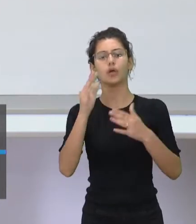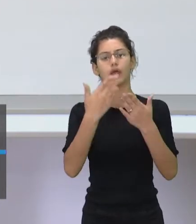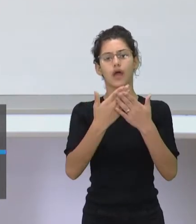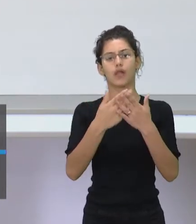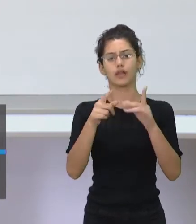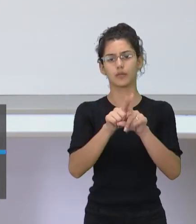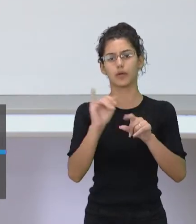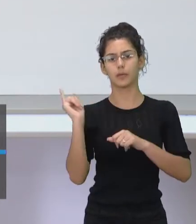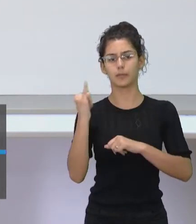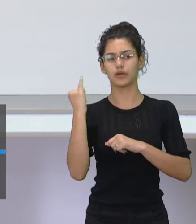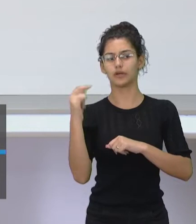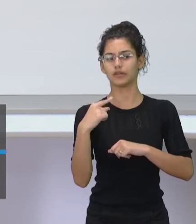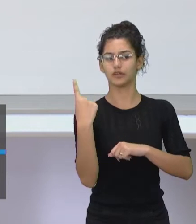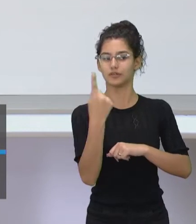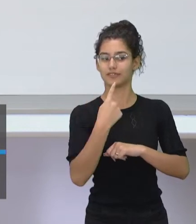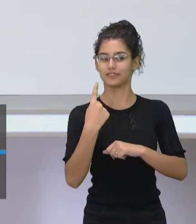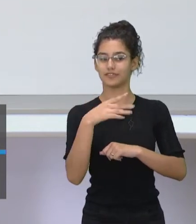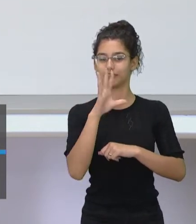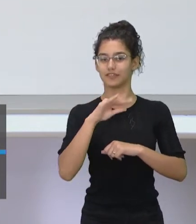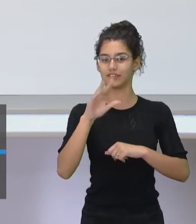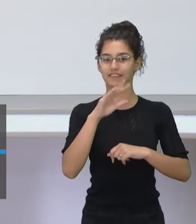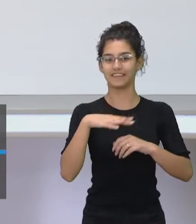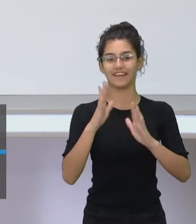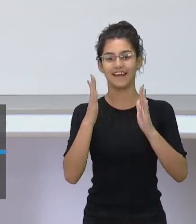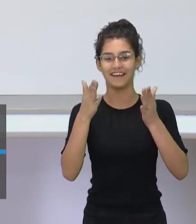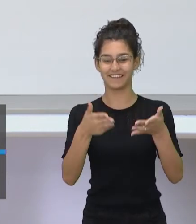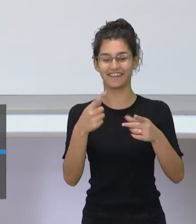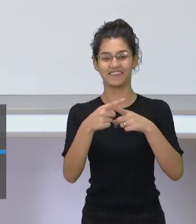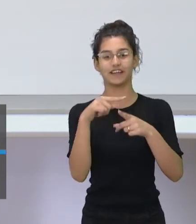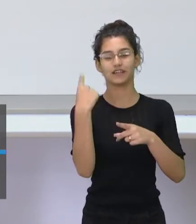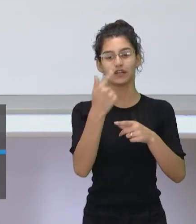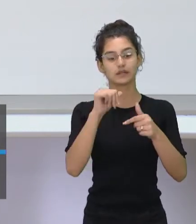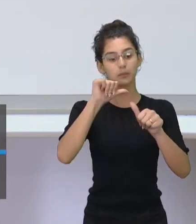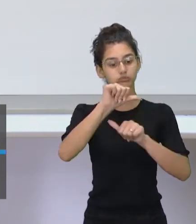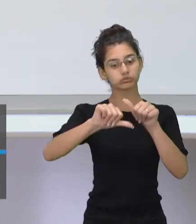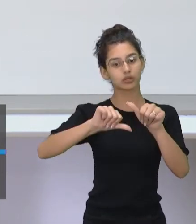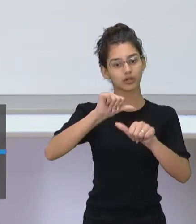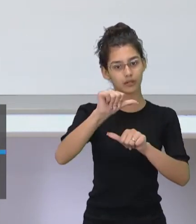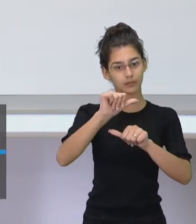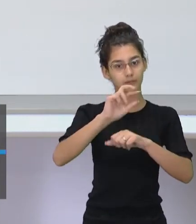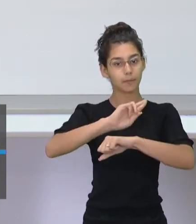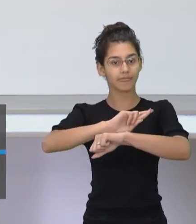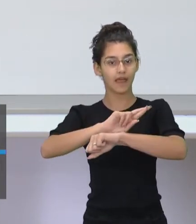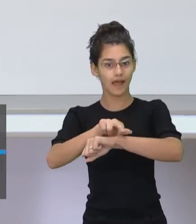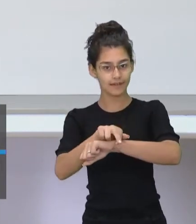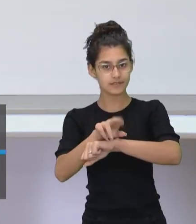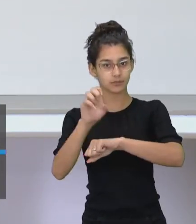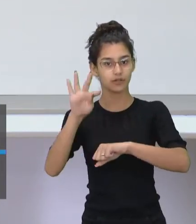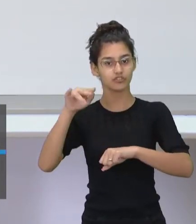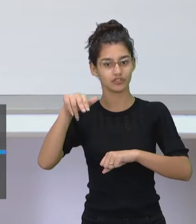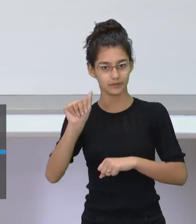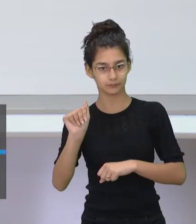mas eu acho importante a gente falar. Atualmente, nós estamos substituindo raça por etnia. Porque no